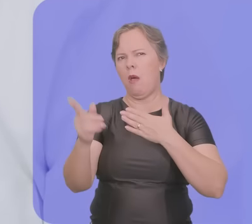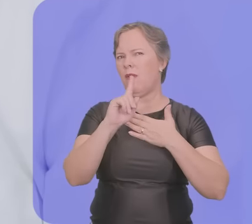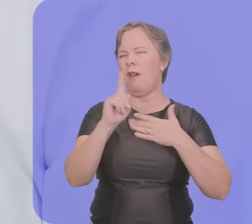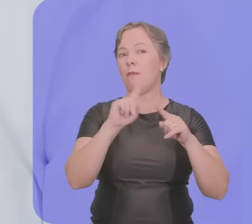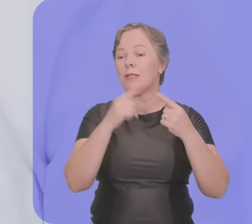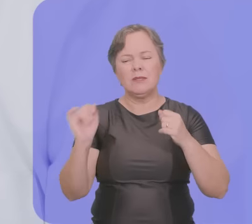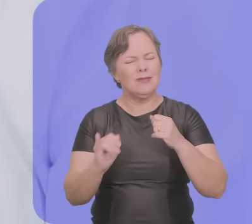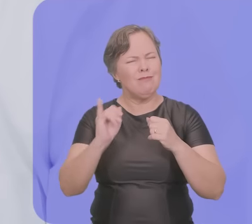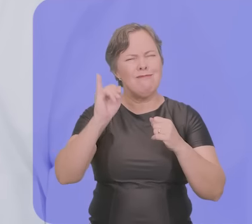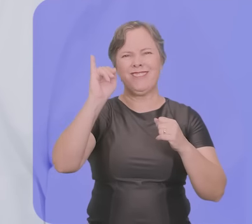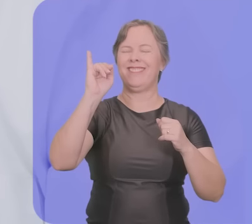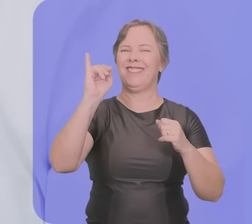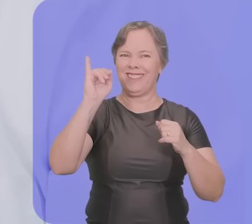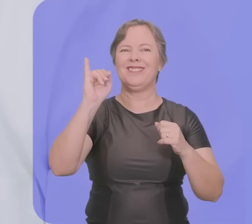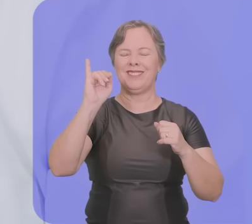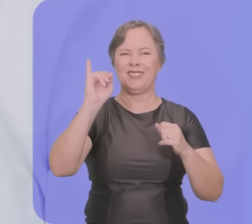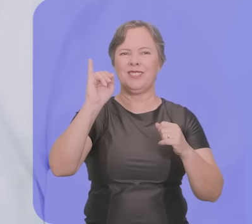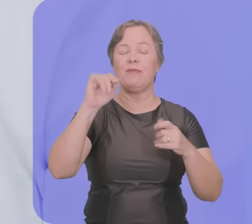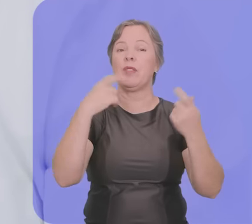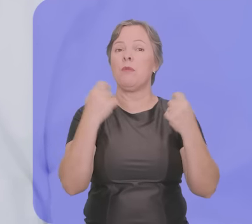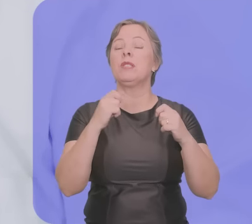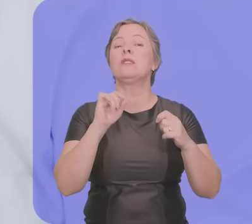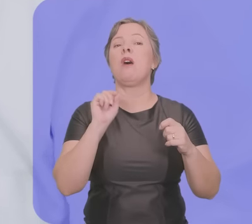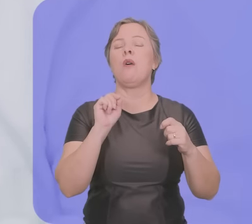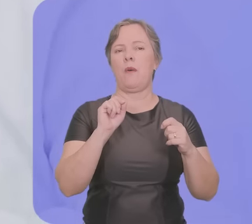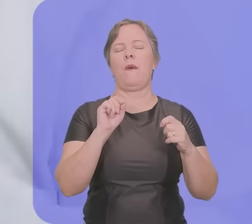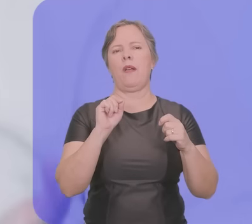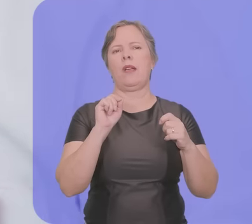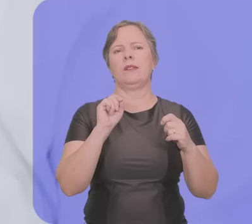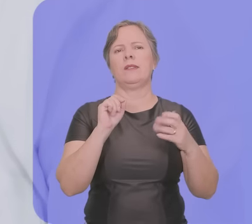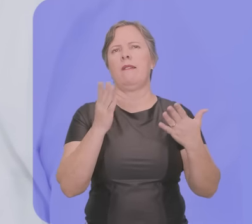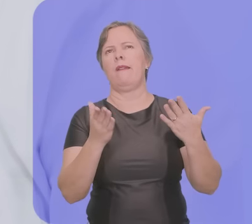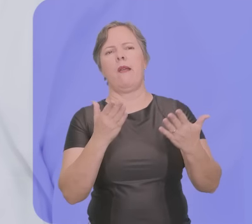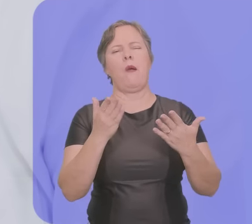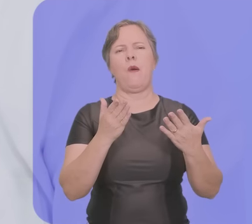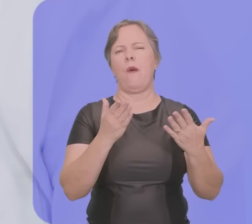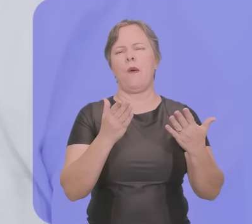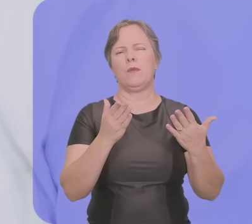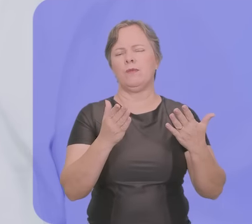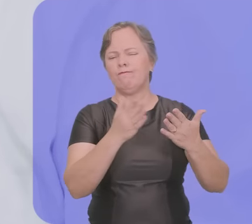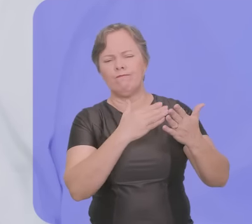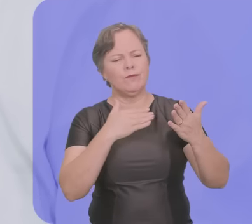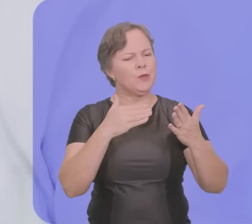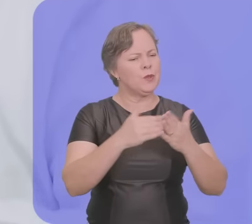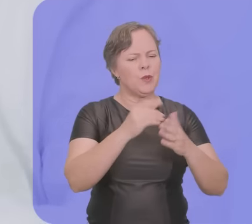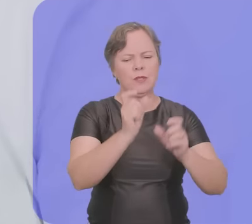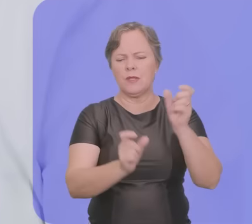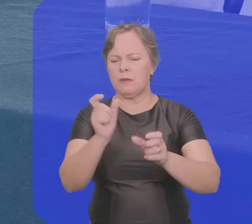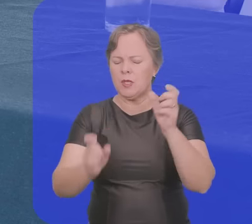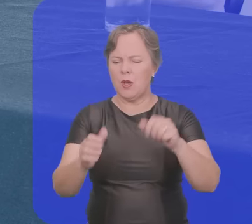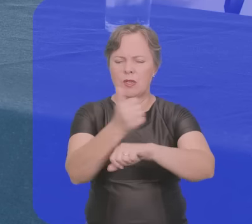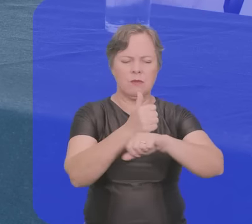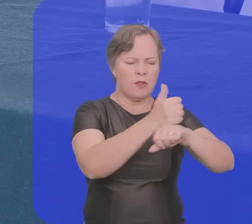lá, né? Então, a gente precisa de todos os profissionais entenderem que